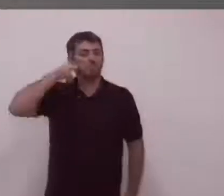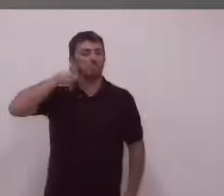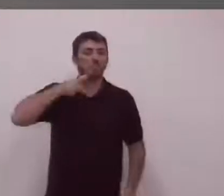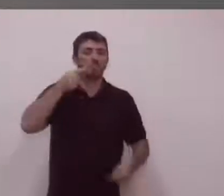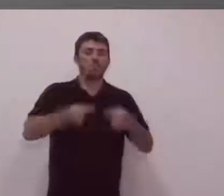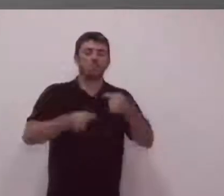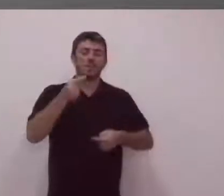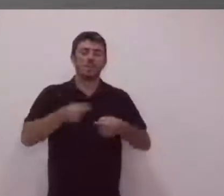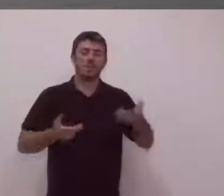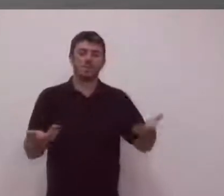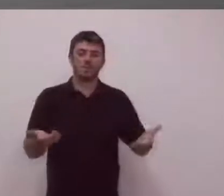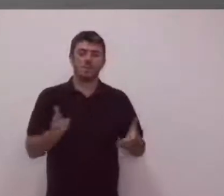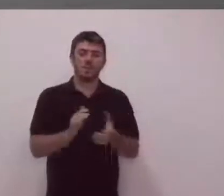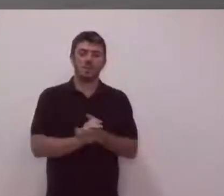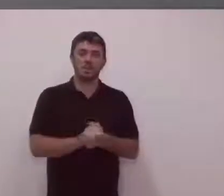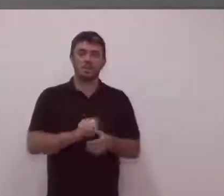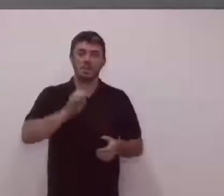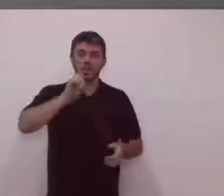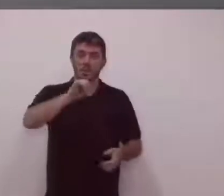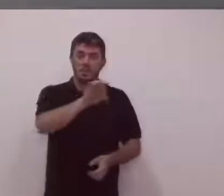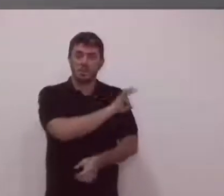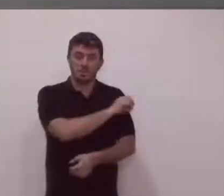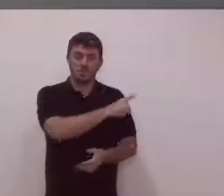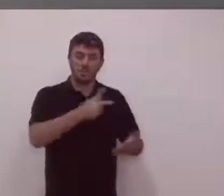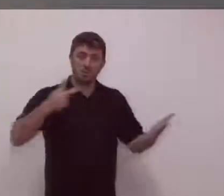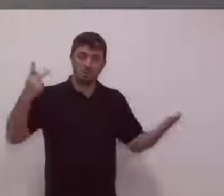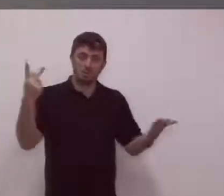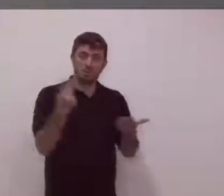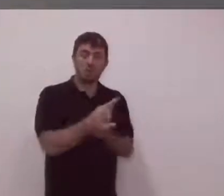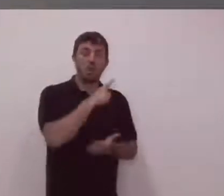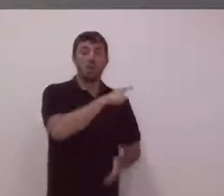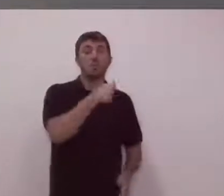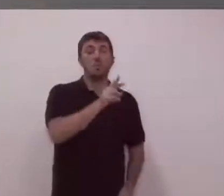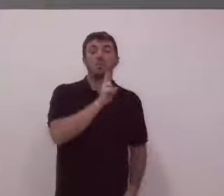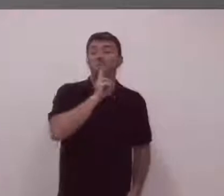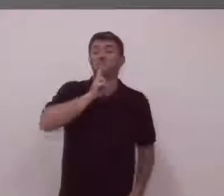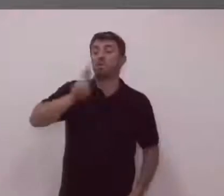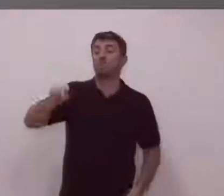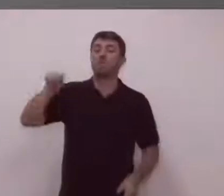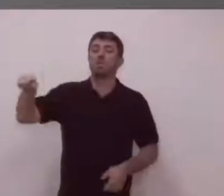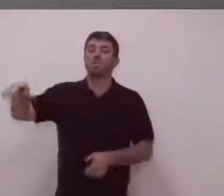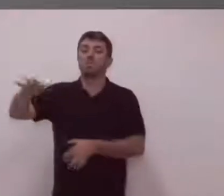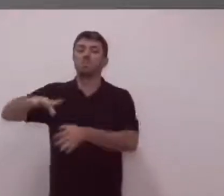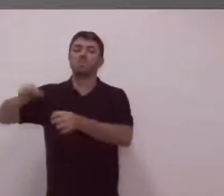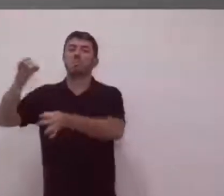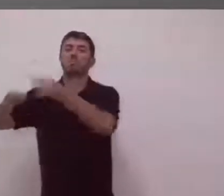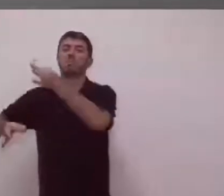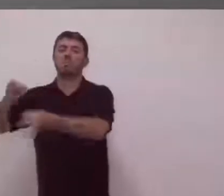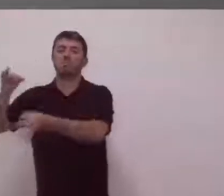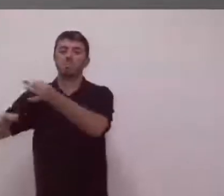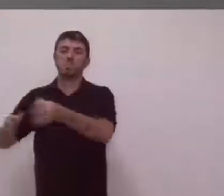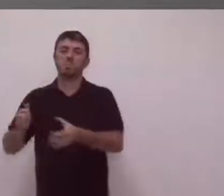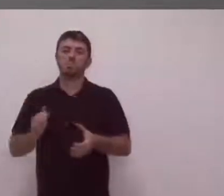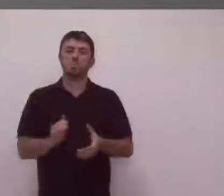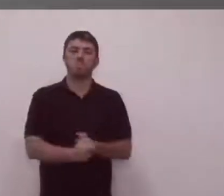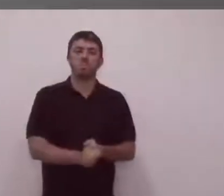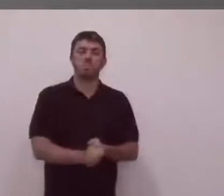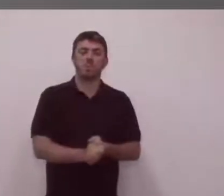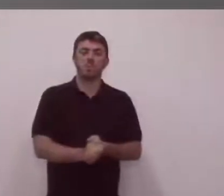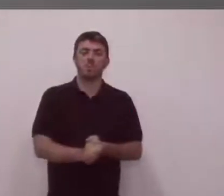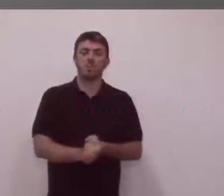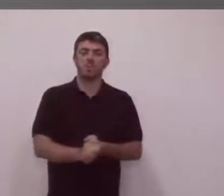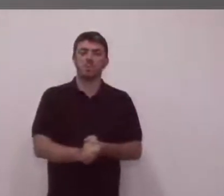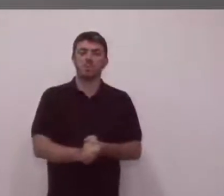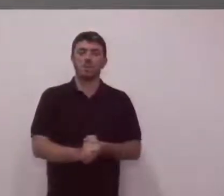que responda para a justiça agora gente nós temos excelentes profissionais dentro da